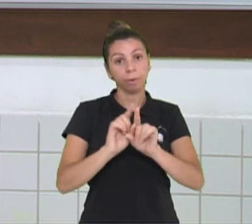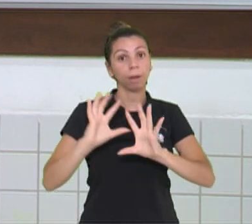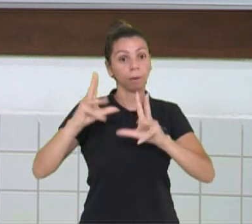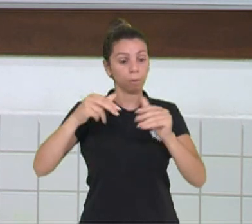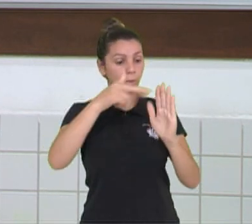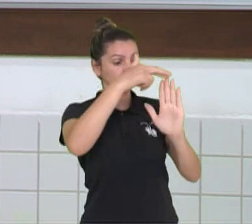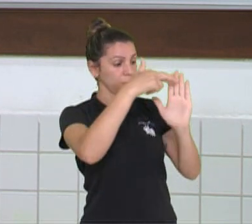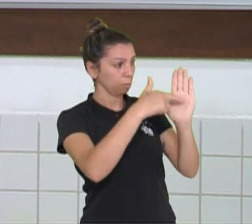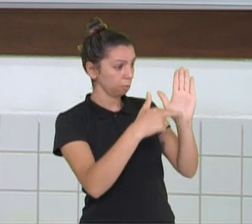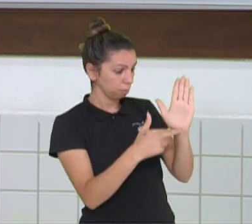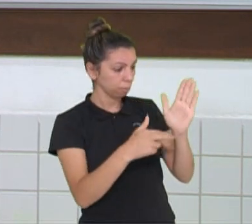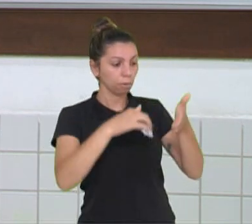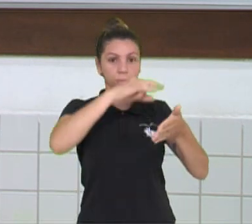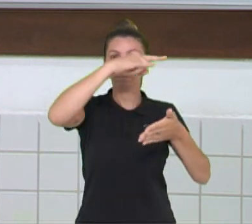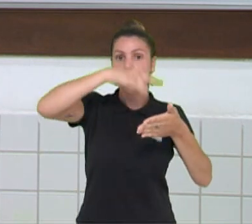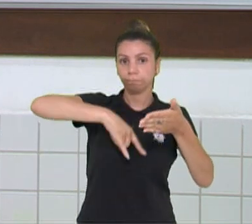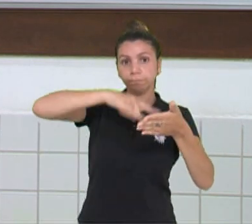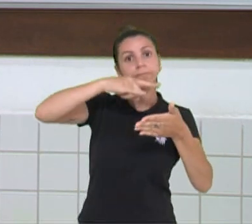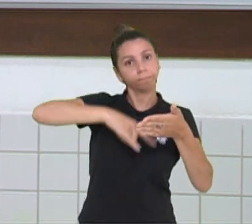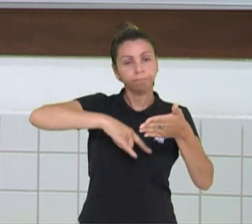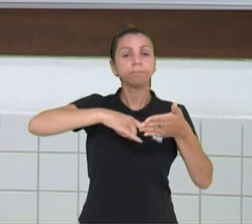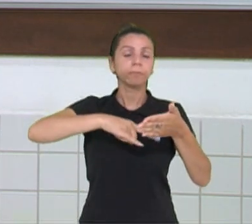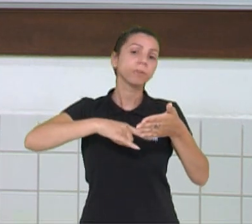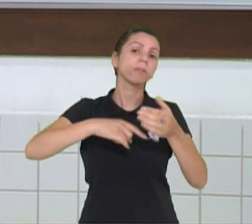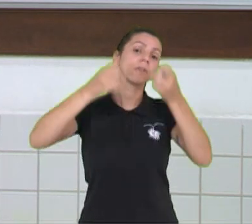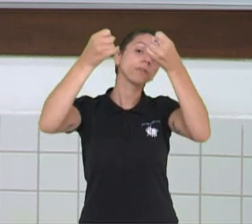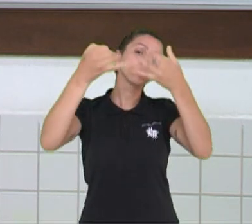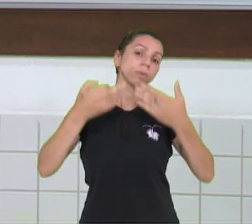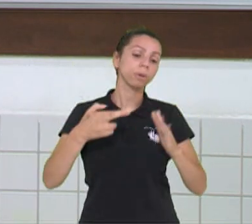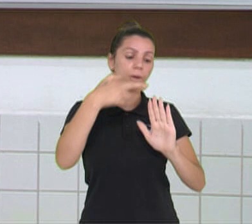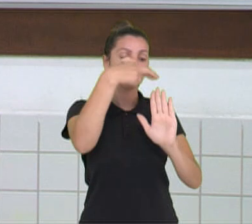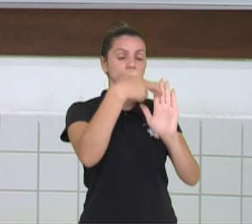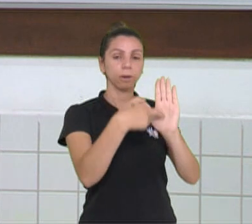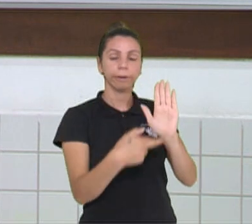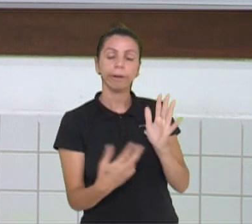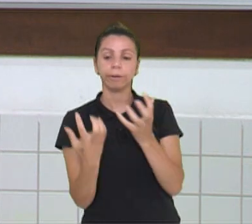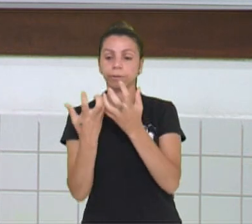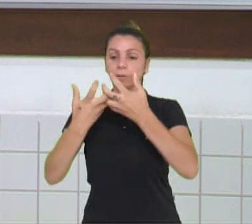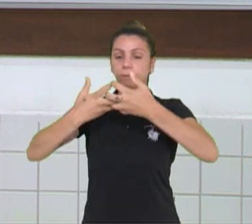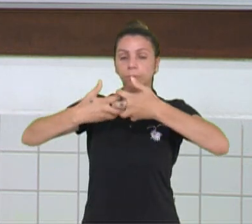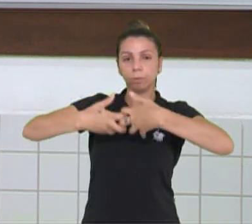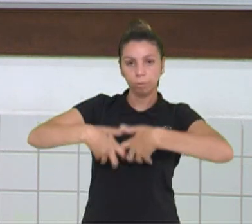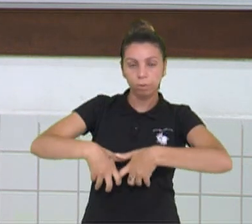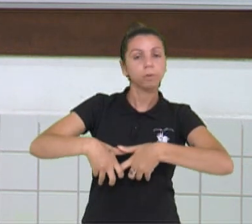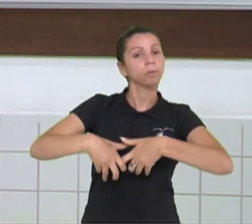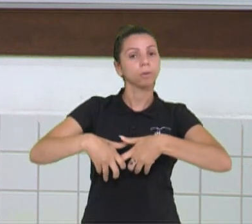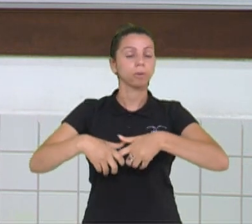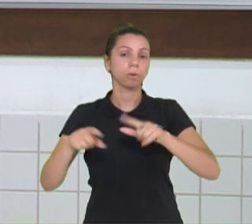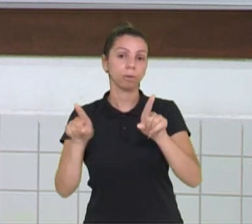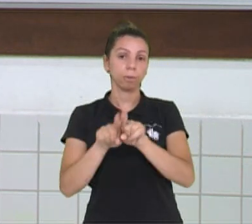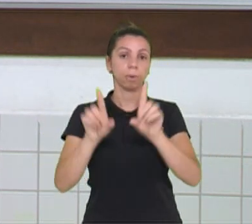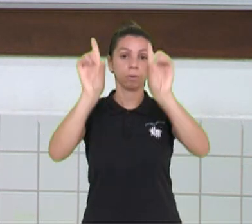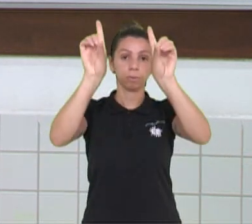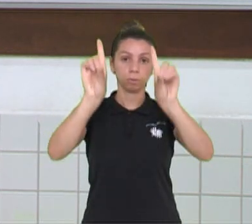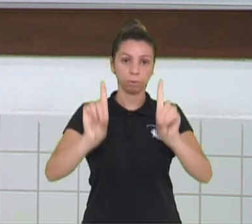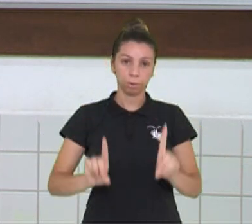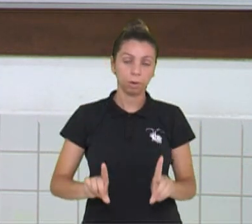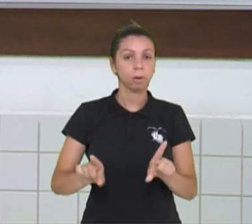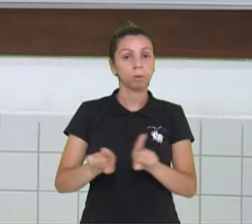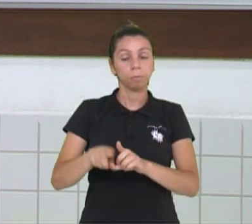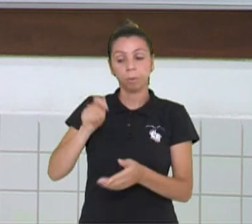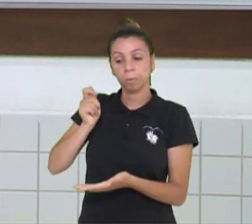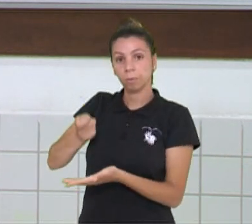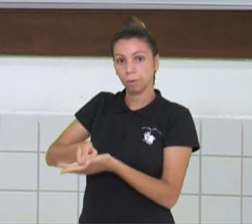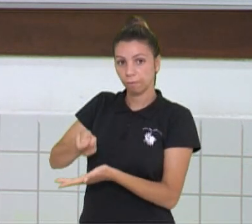um documento que vai estabelecer lá quais são as regras de funcionamento dessa instituição, os direitos e os